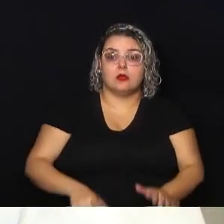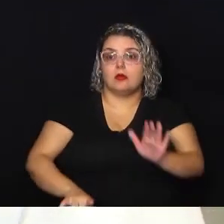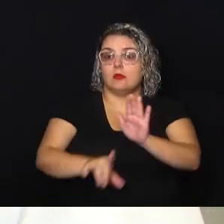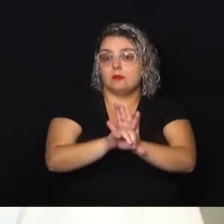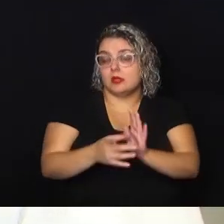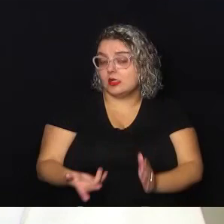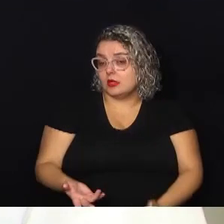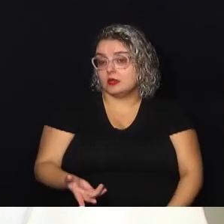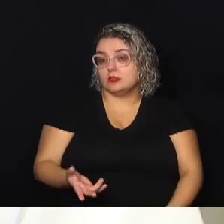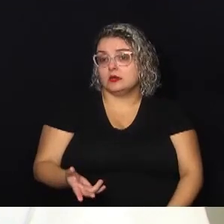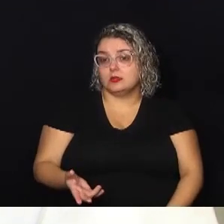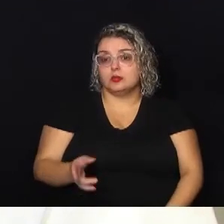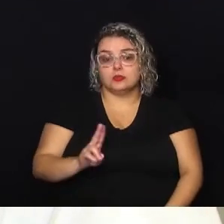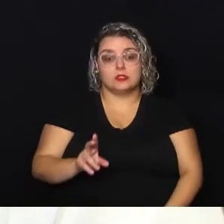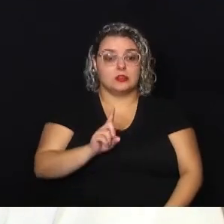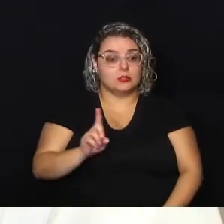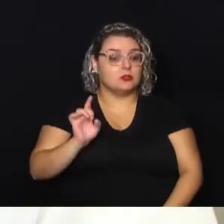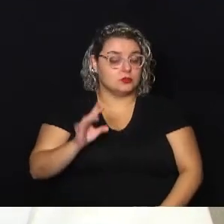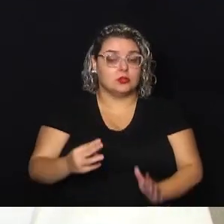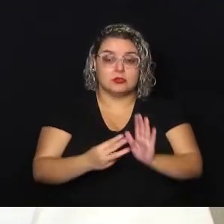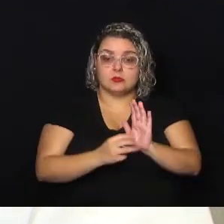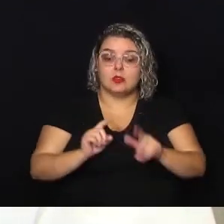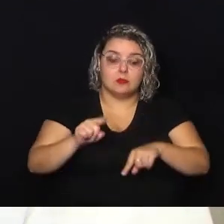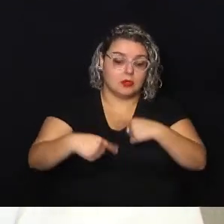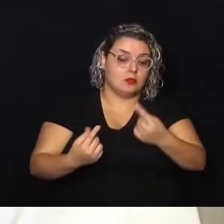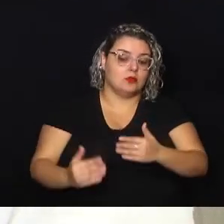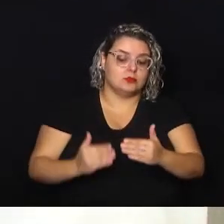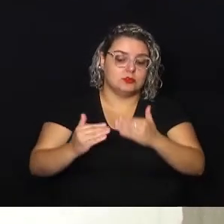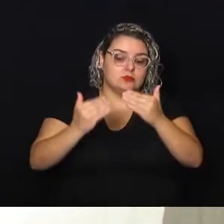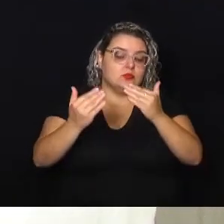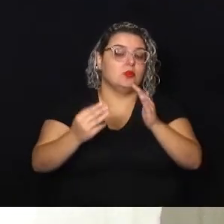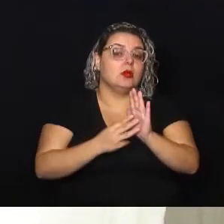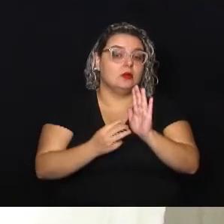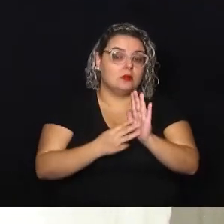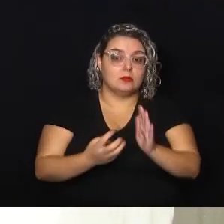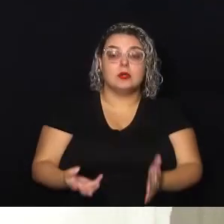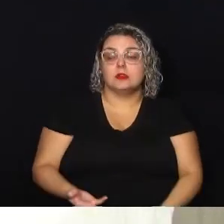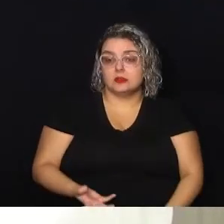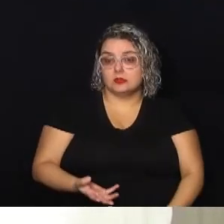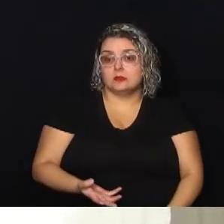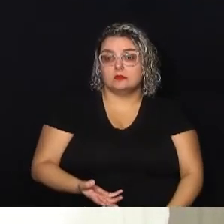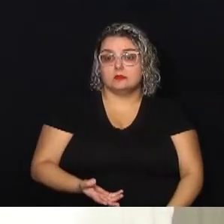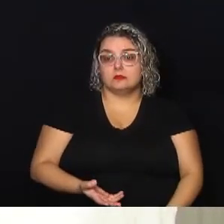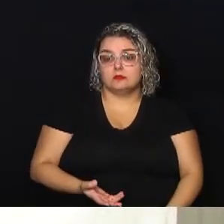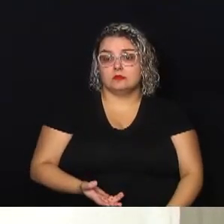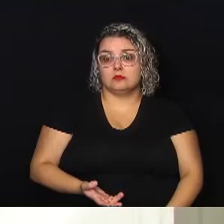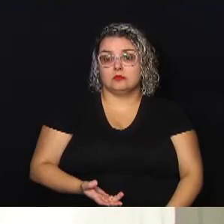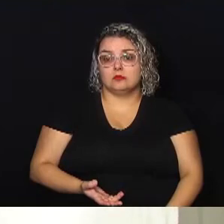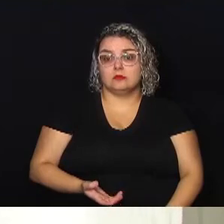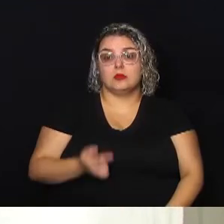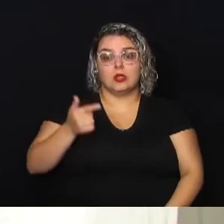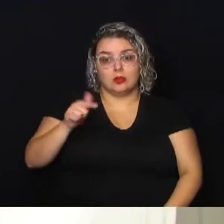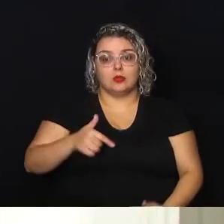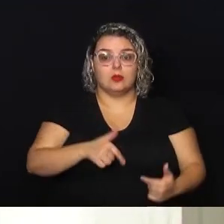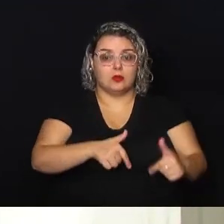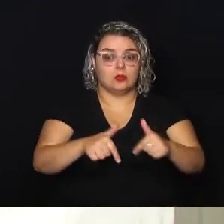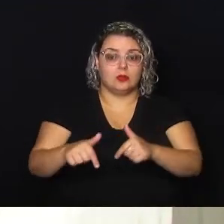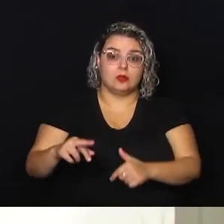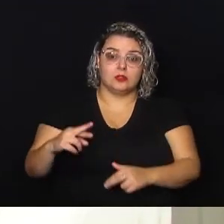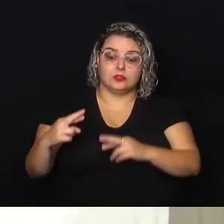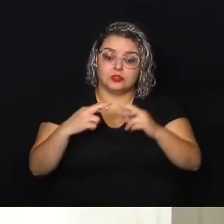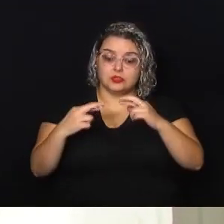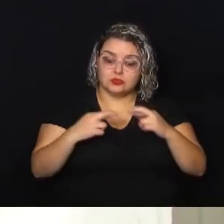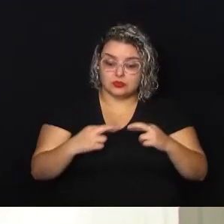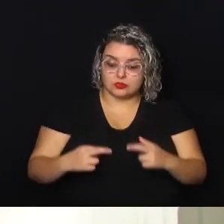tentar ali determinar uma legislação utilizar esse não só esse método mais desenvolver talvez outros métodos ali também mais sensíveis para